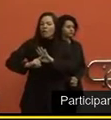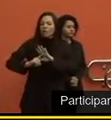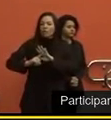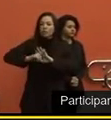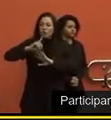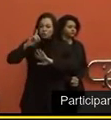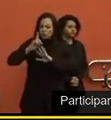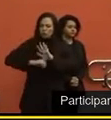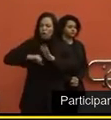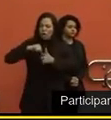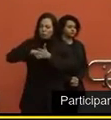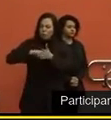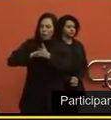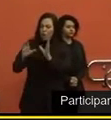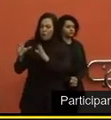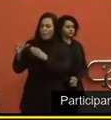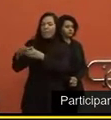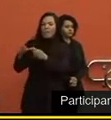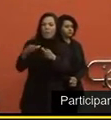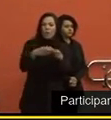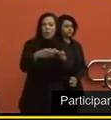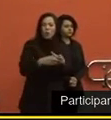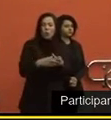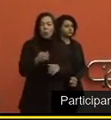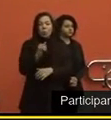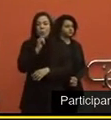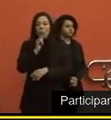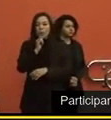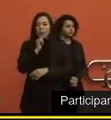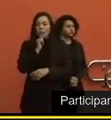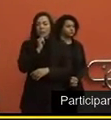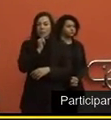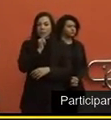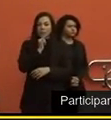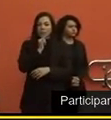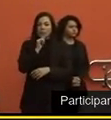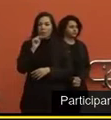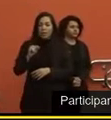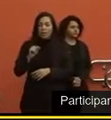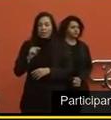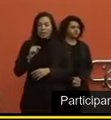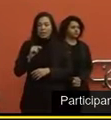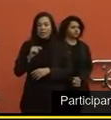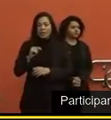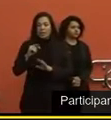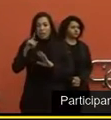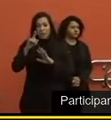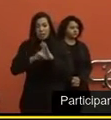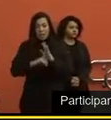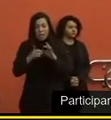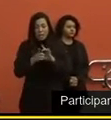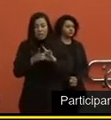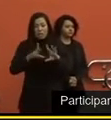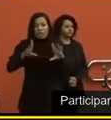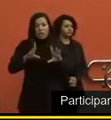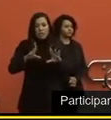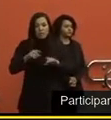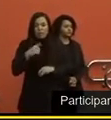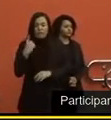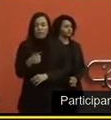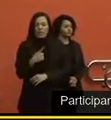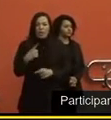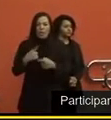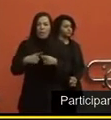indiscutível relevância para a coletividade, como são os transindividuais, indisponíveis, portanto, pois